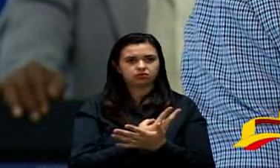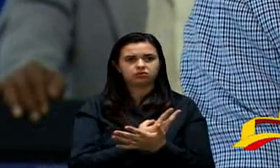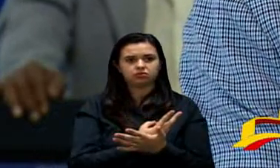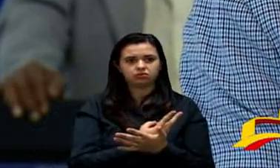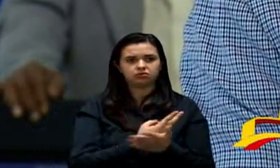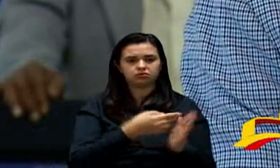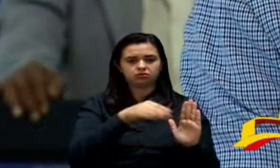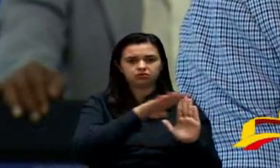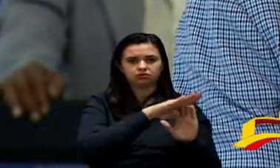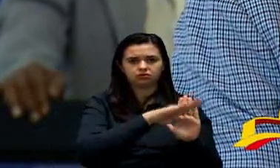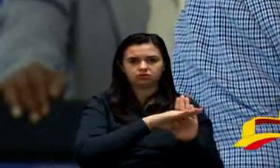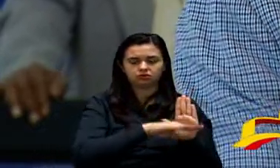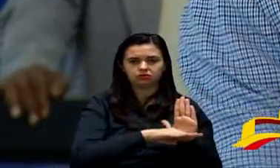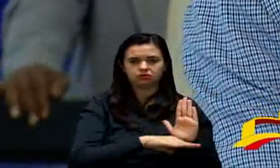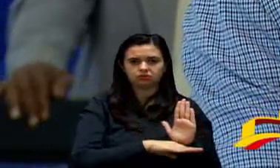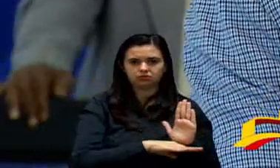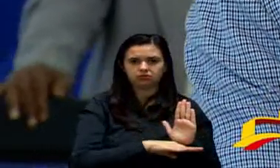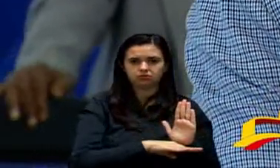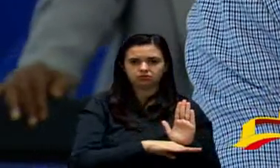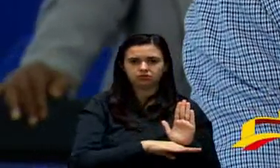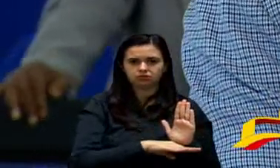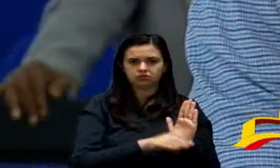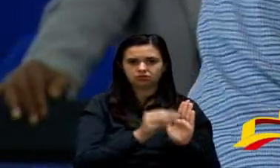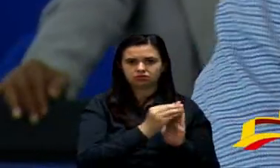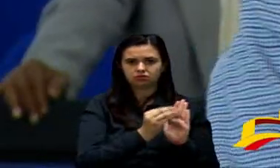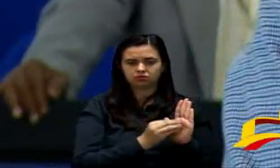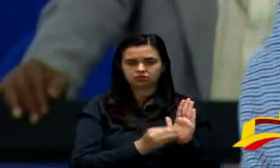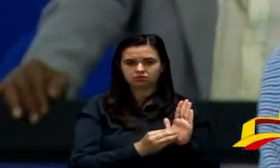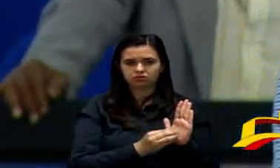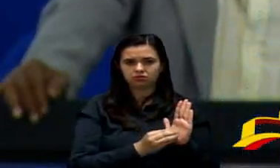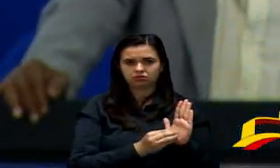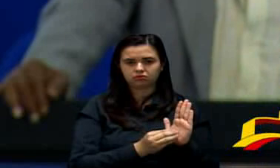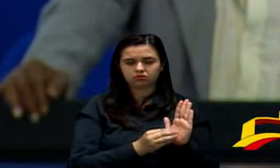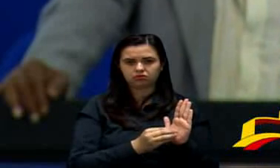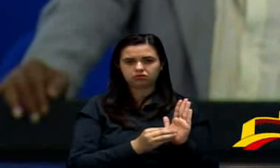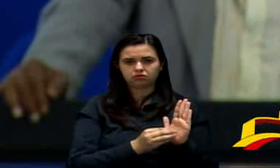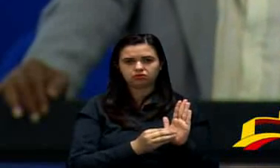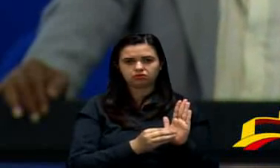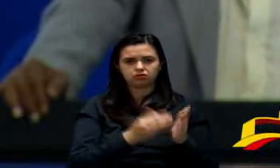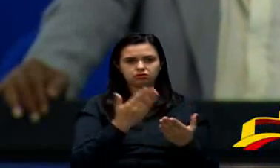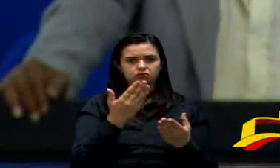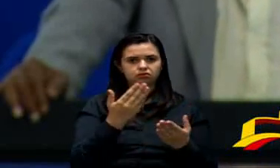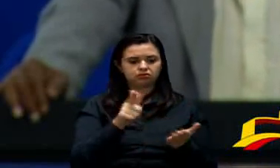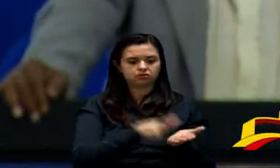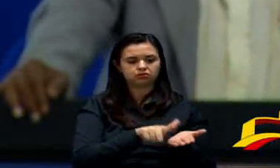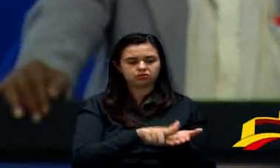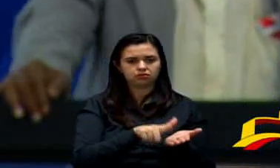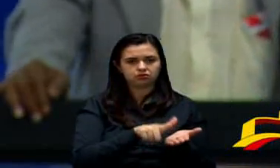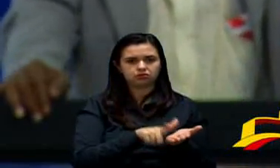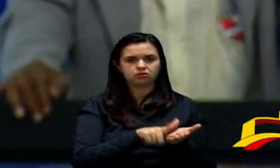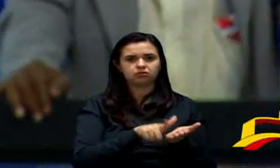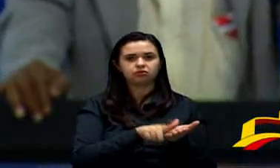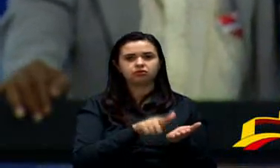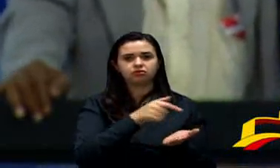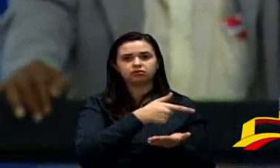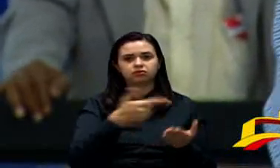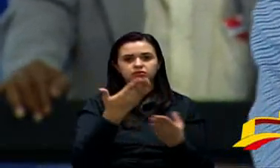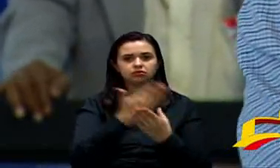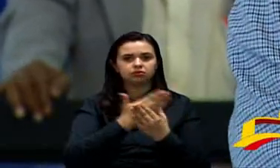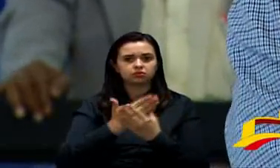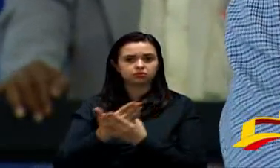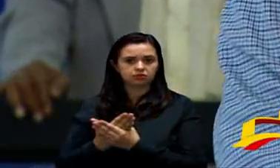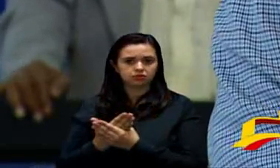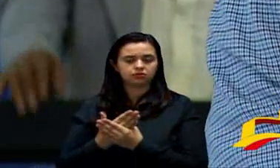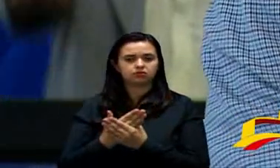já aprovado nesta casa hoje, todos os documentos com relação aos processos do presidente Lula,